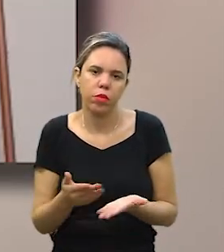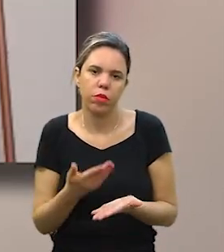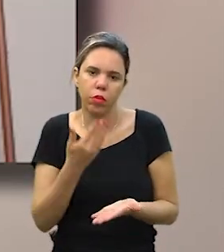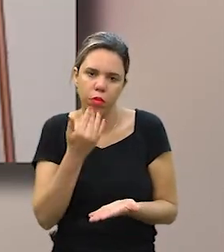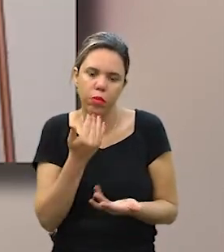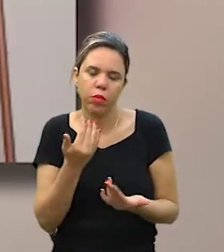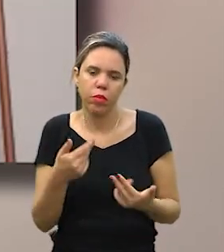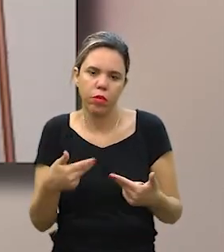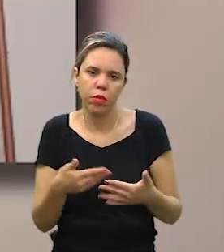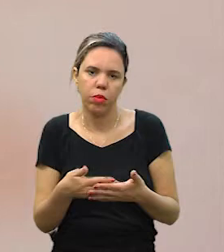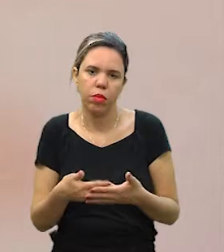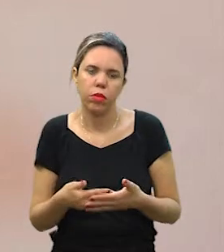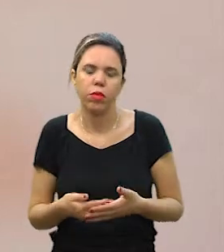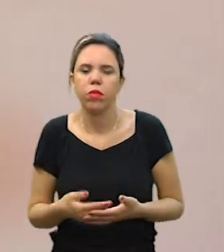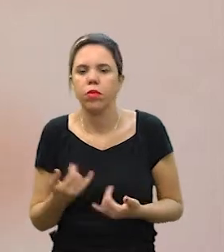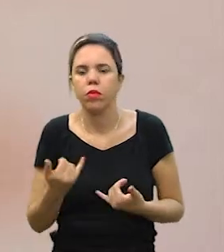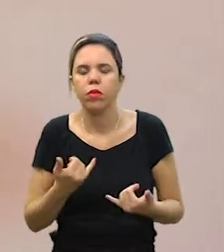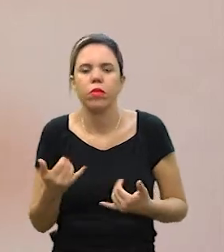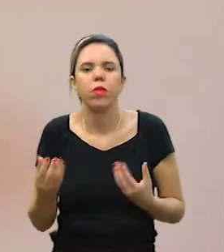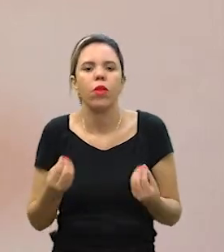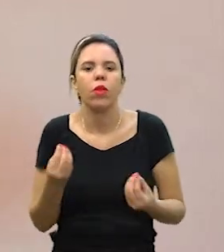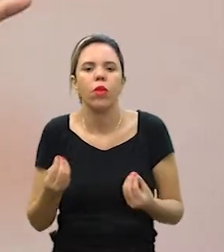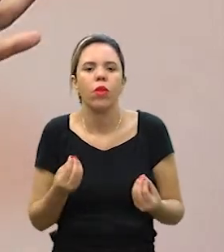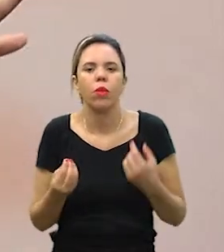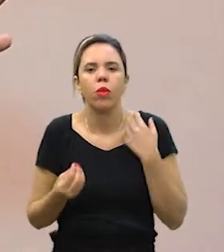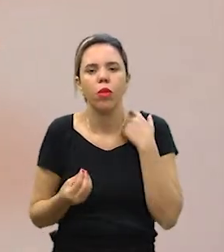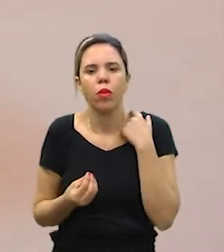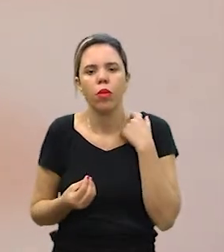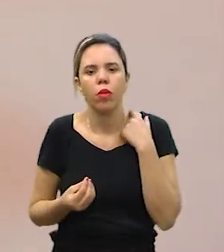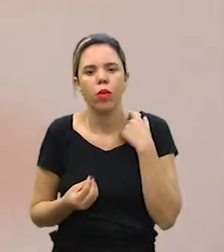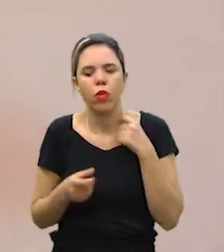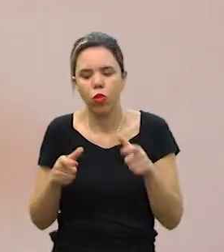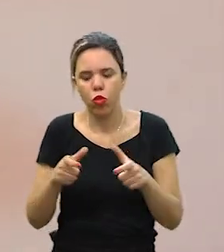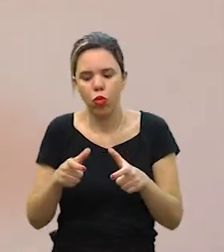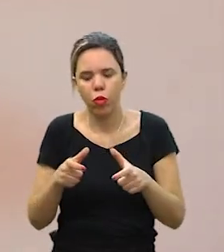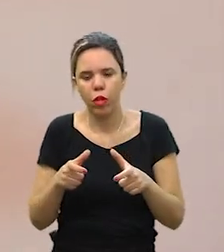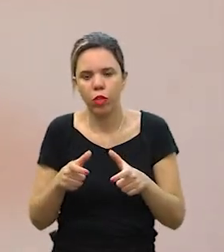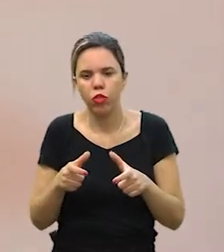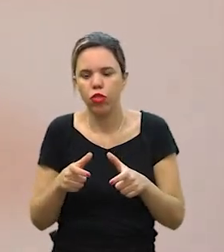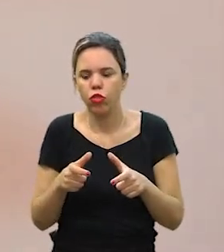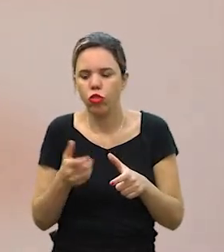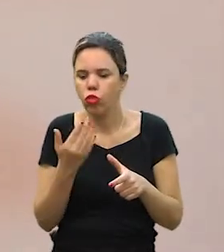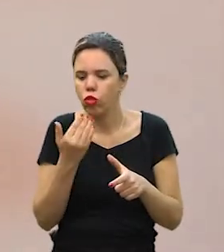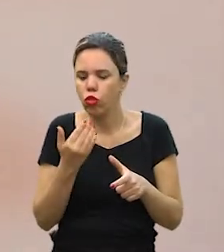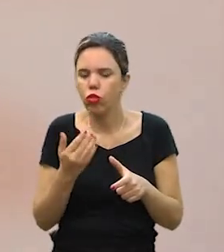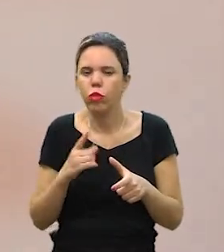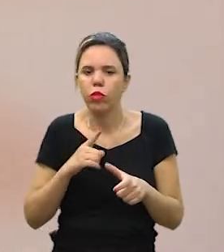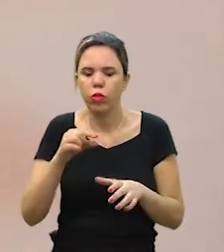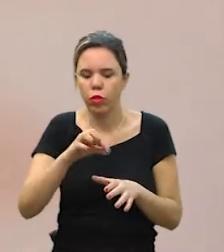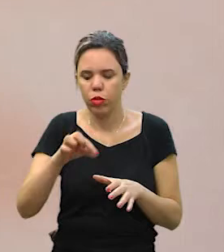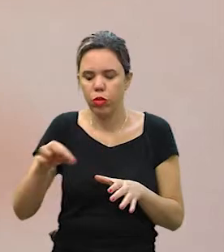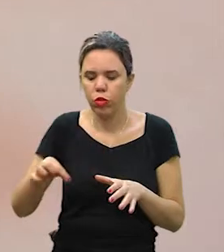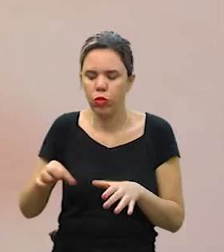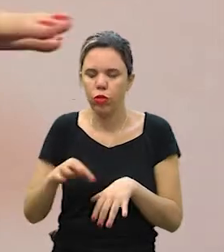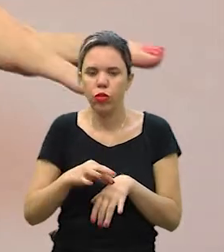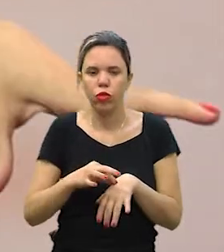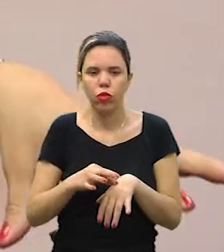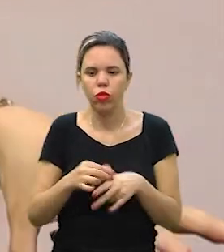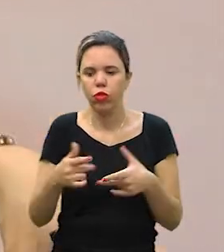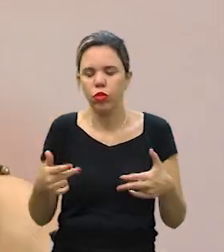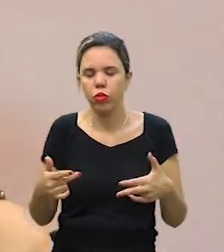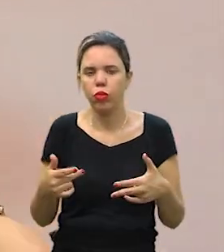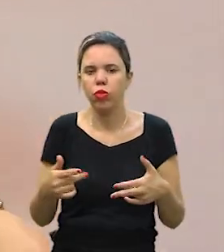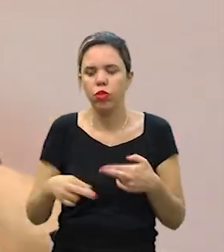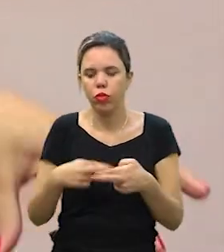cardápio desse bebê. E me fala, como que deve ser o pratinho do bebê? O que que tem que ter? Tem que ter a proteína,